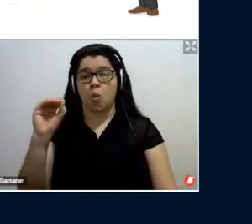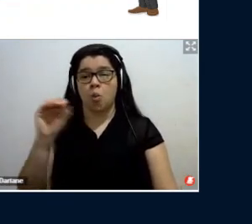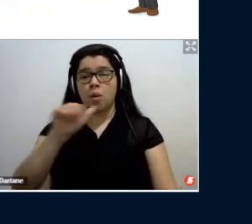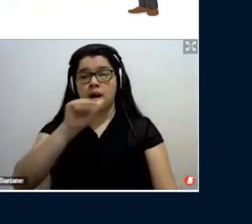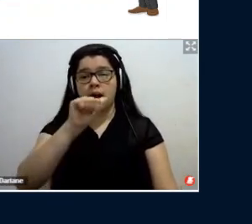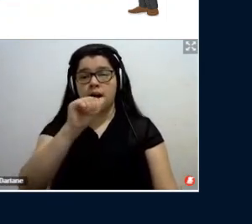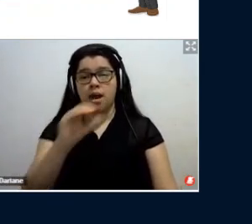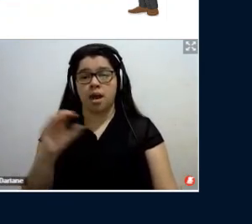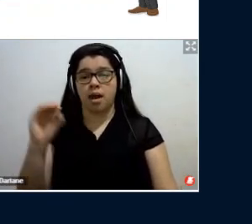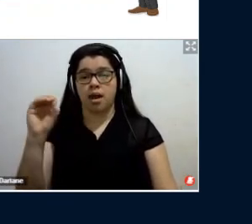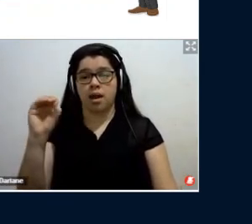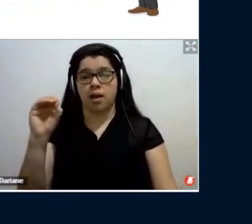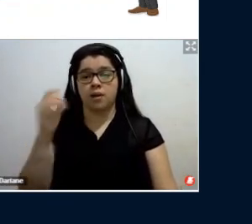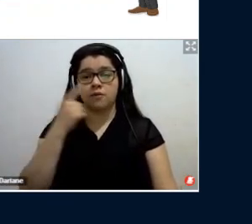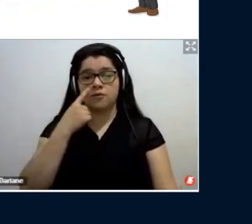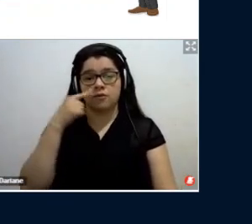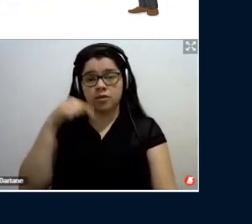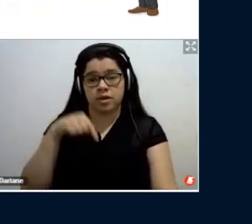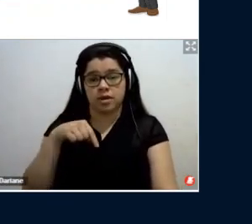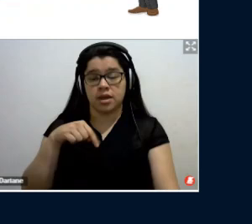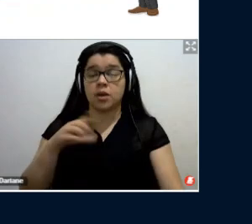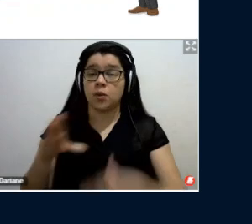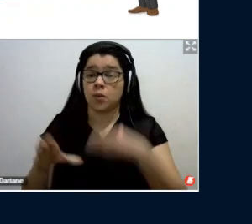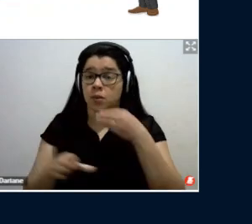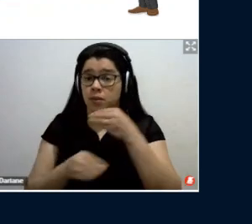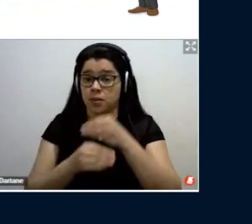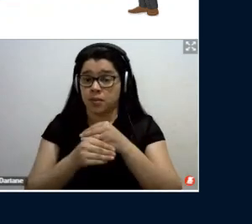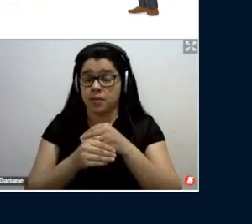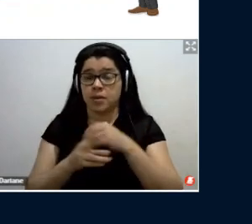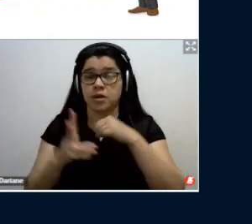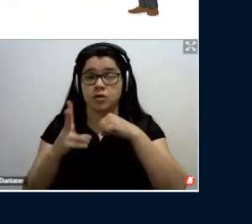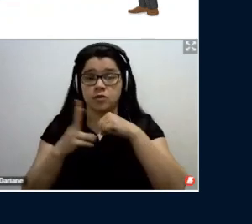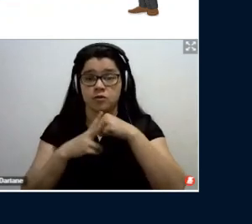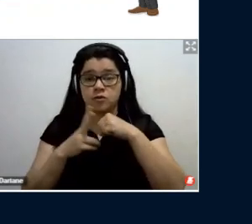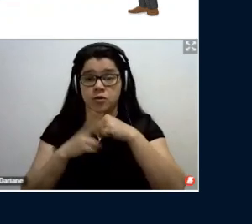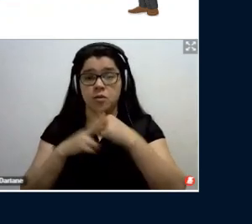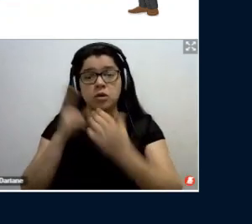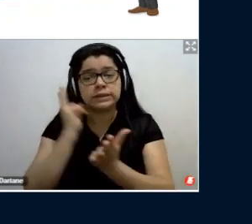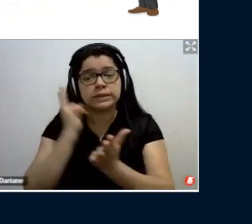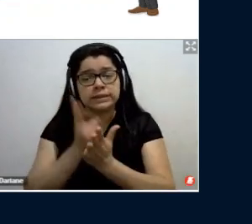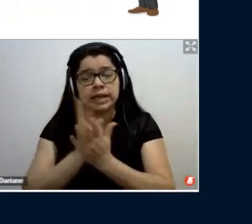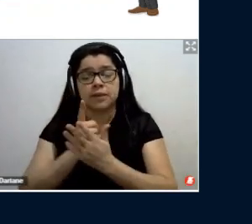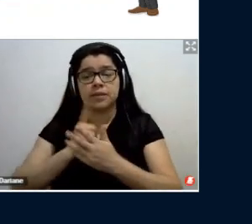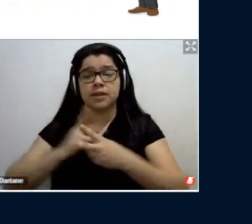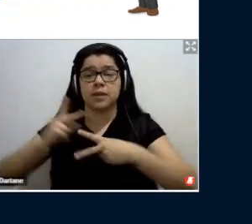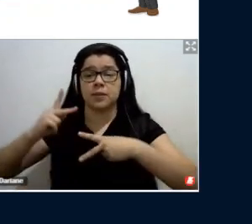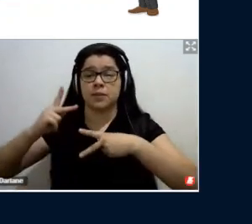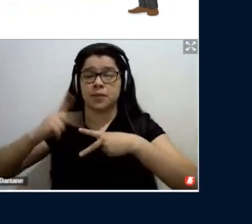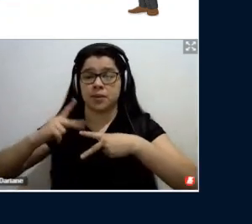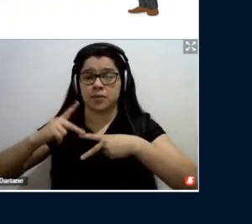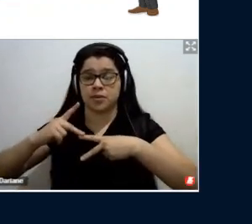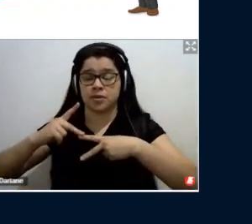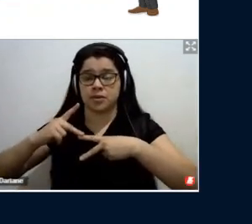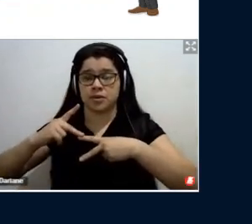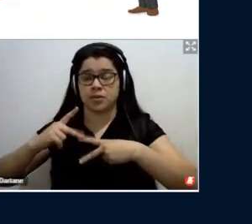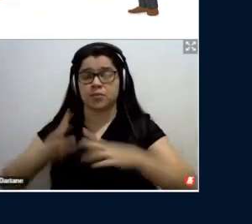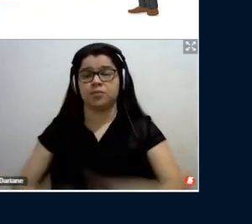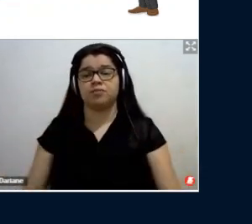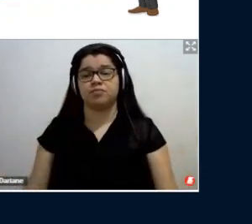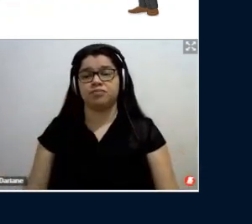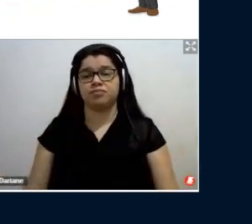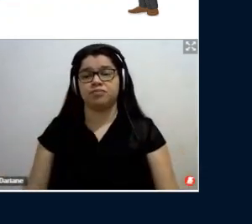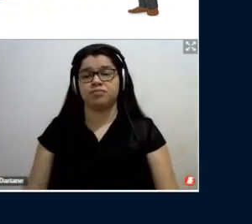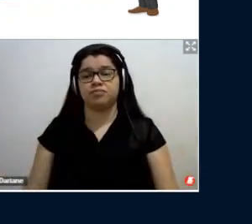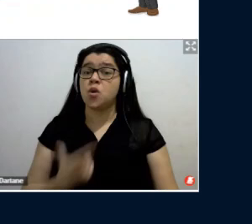Então, um complemento verbal tem preposição e o outro complemento verbal não tem preposição. E